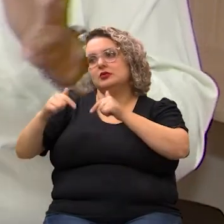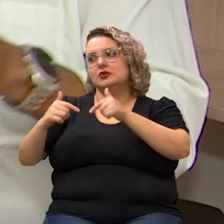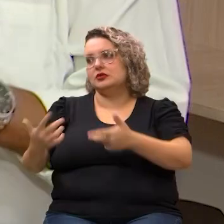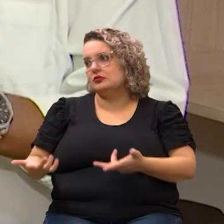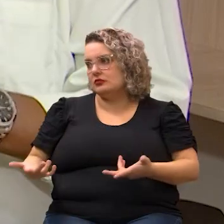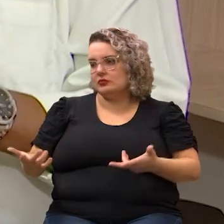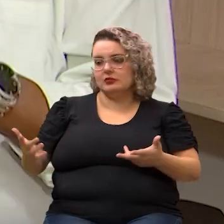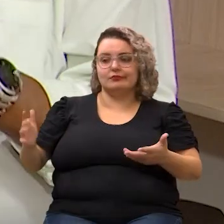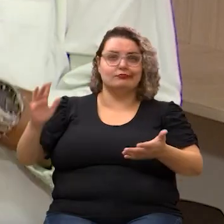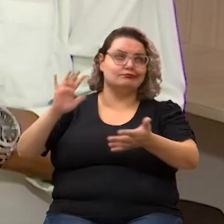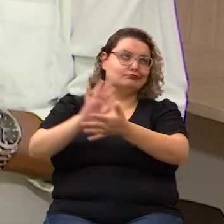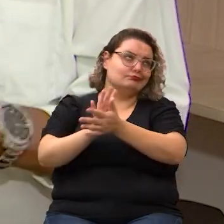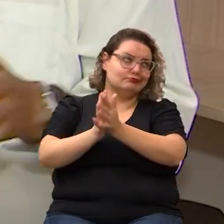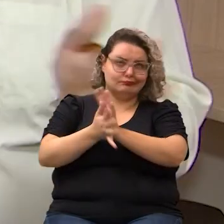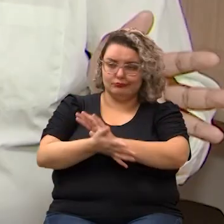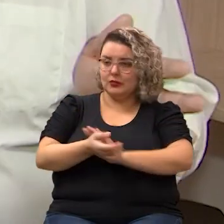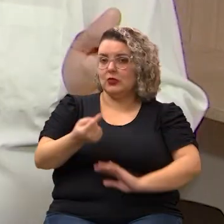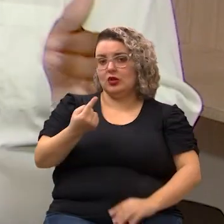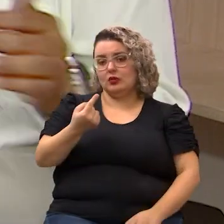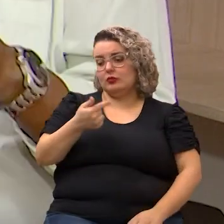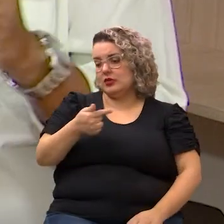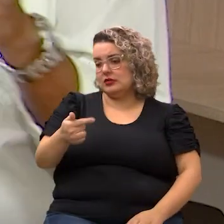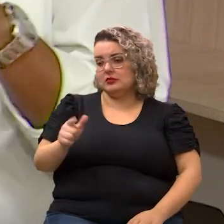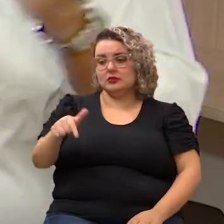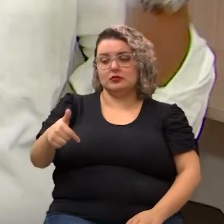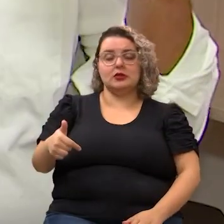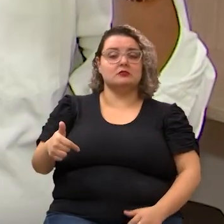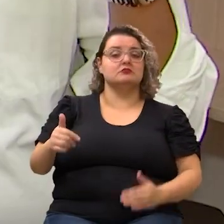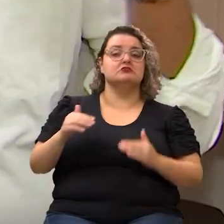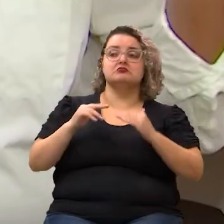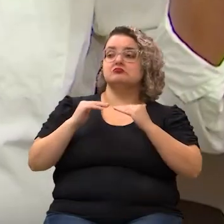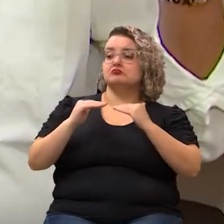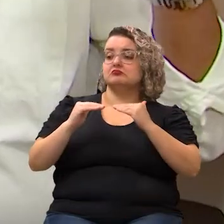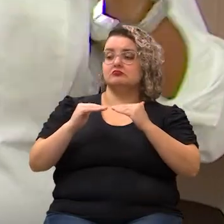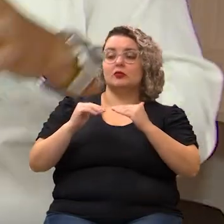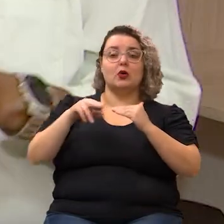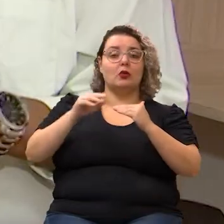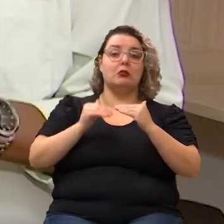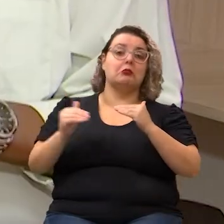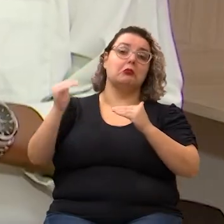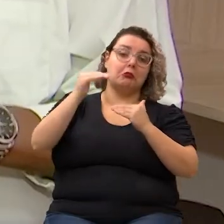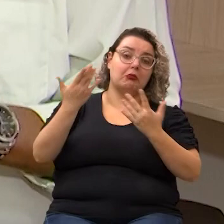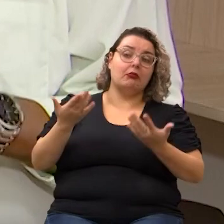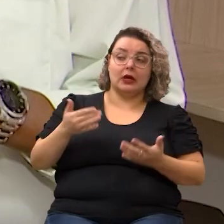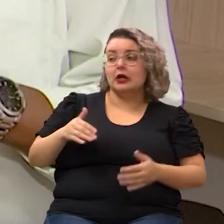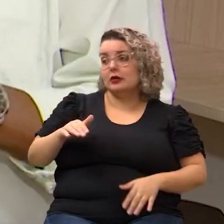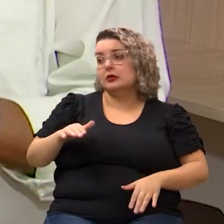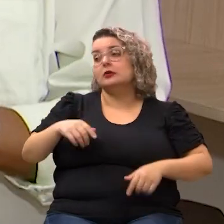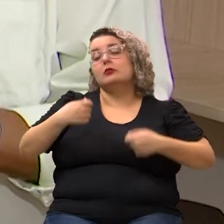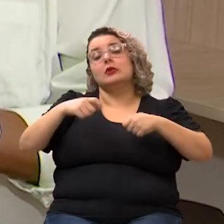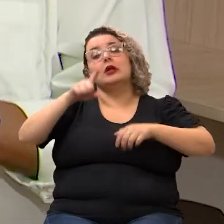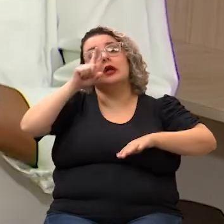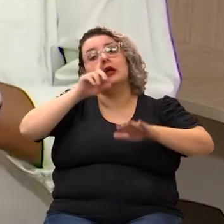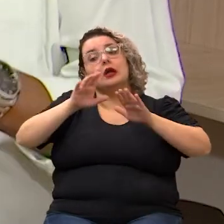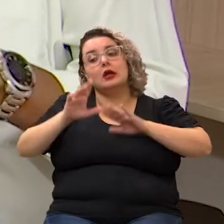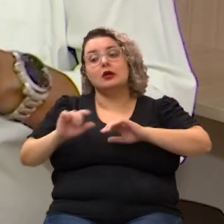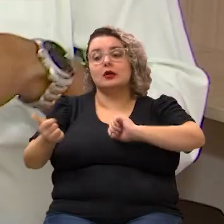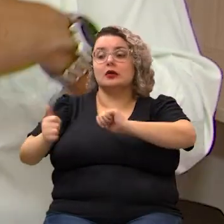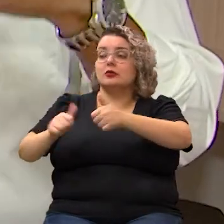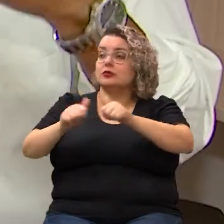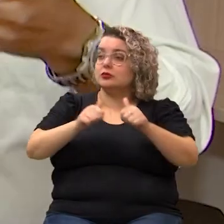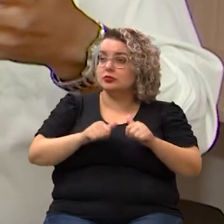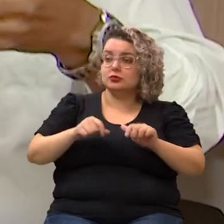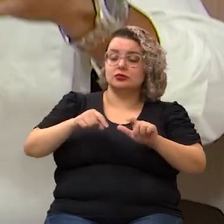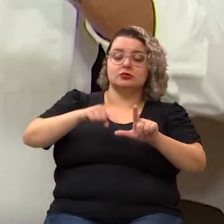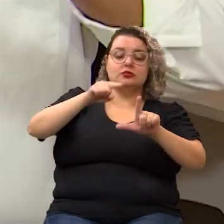acontecer uma catástrofe, uma semana depois está no mesmo patamar ou maior. Então é preciso ter cautela e